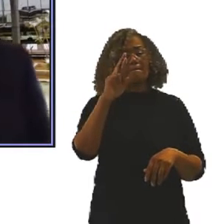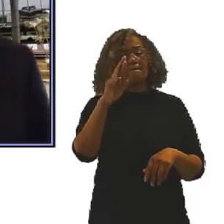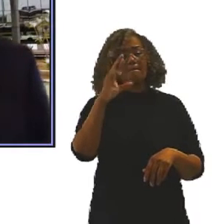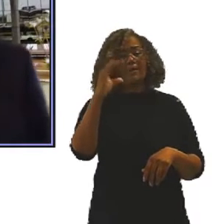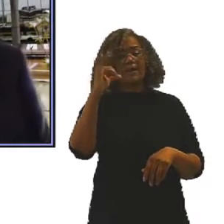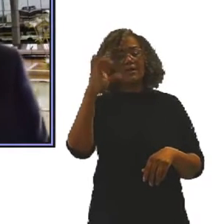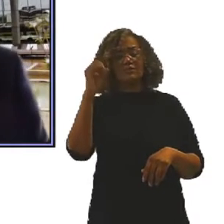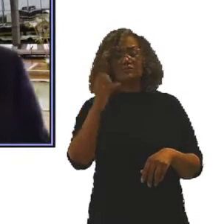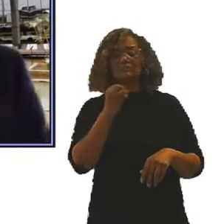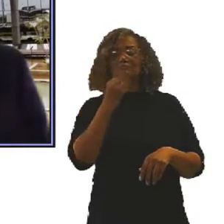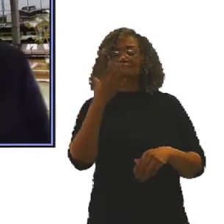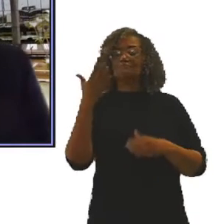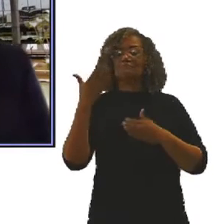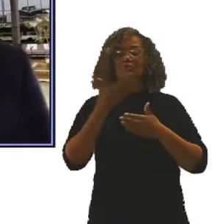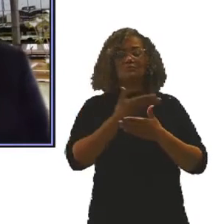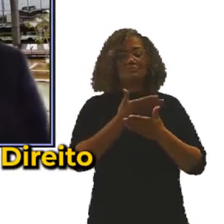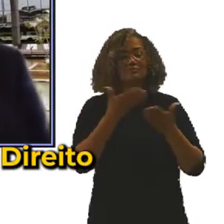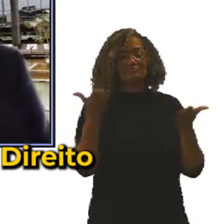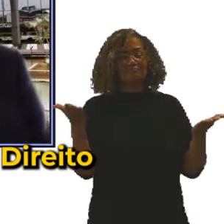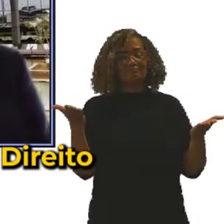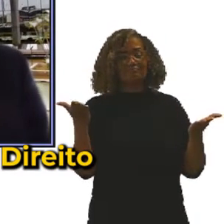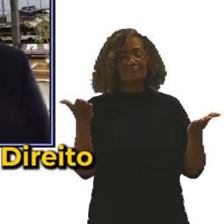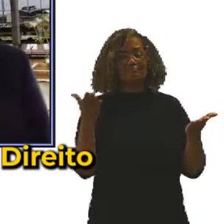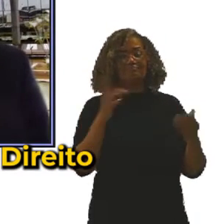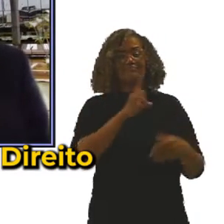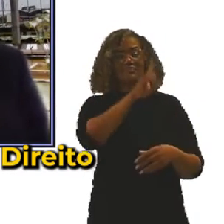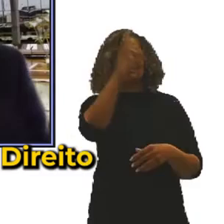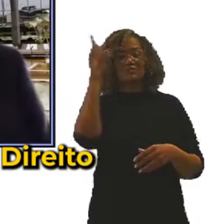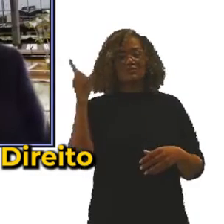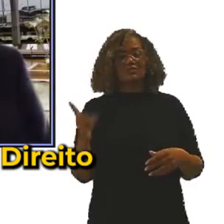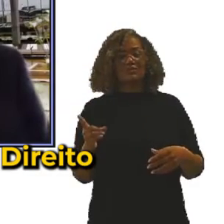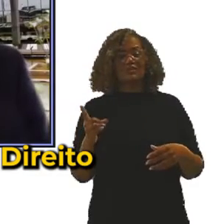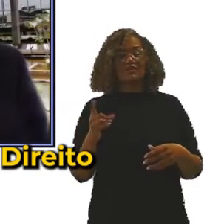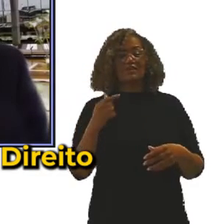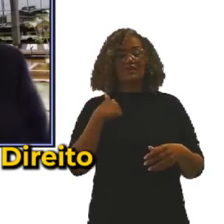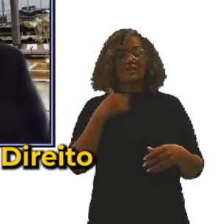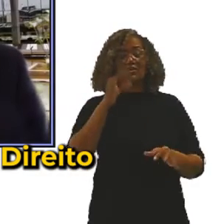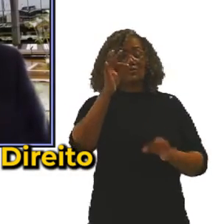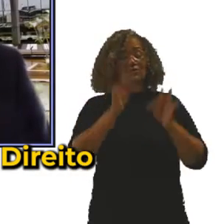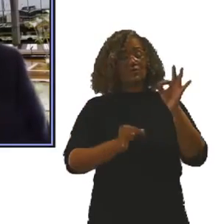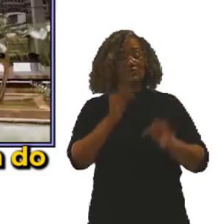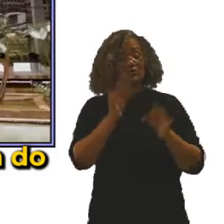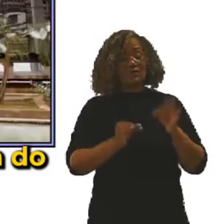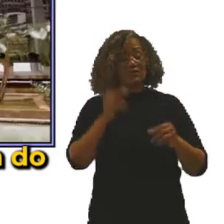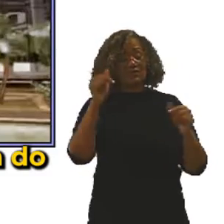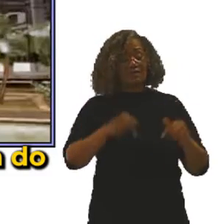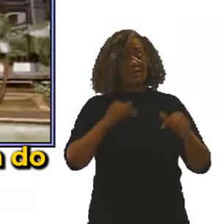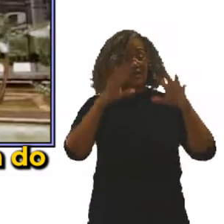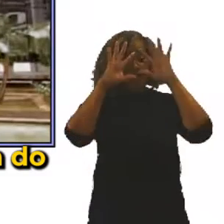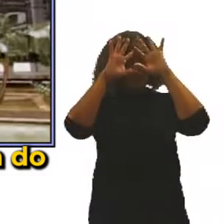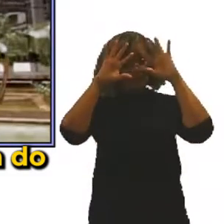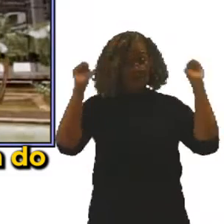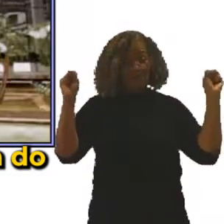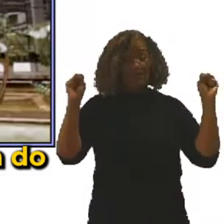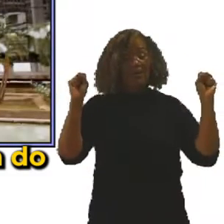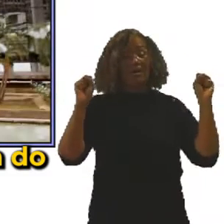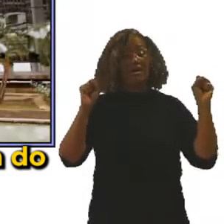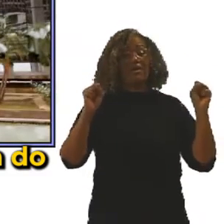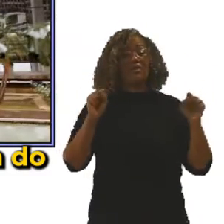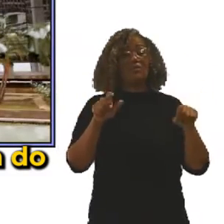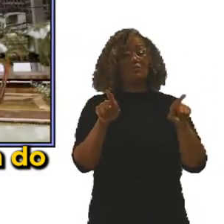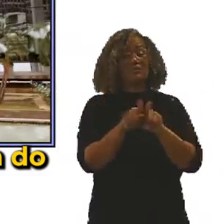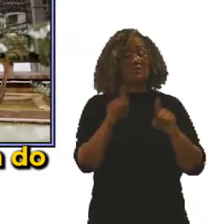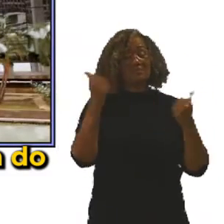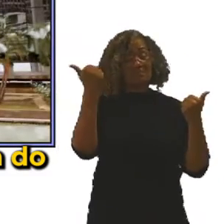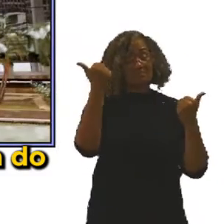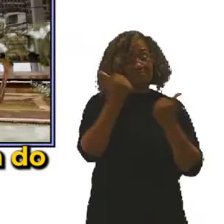Olá, bom dia a todos. Meu nome é Márcio Evangelista, juiz de direito aqui do Tribunal de Justiça do Distrito Federal, atualmente juiz